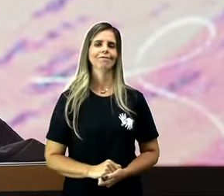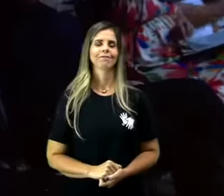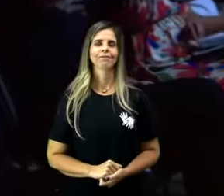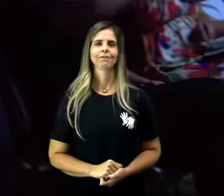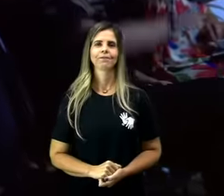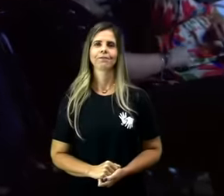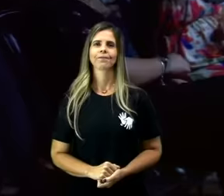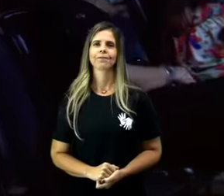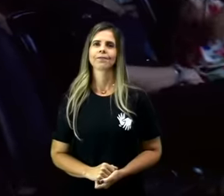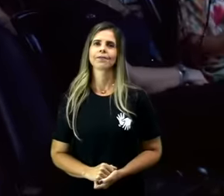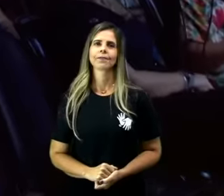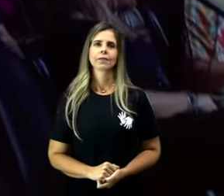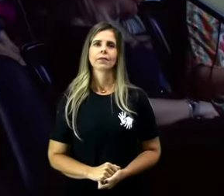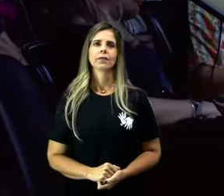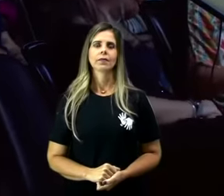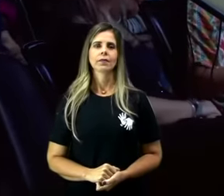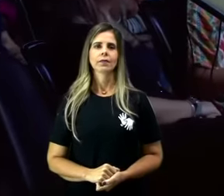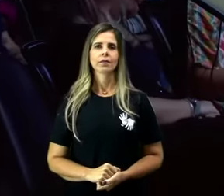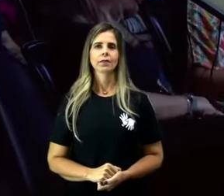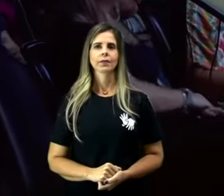chegar.